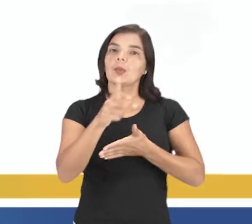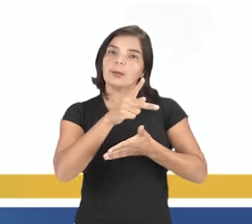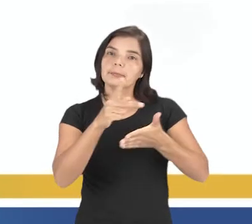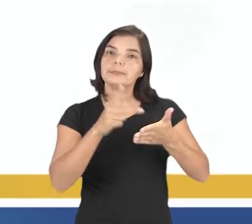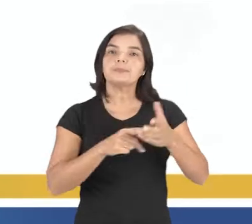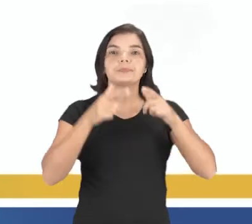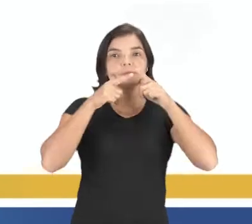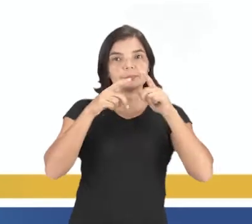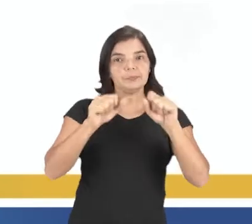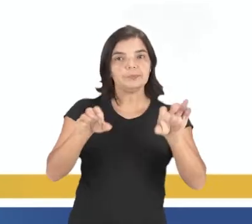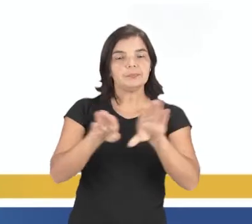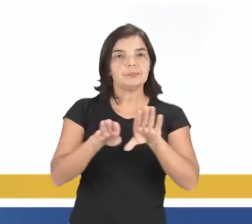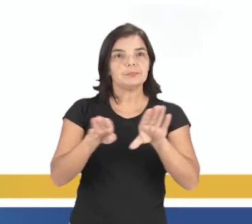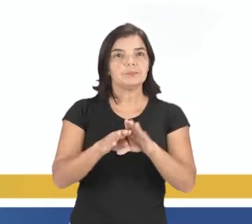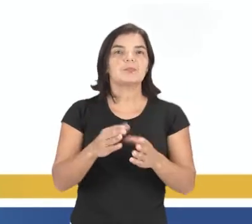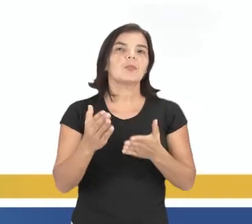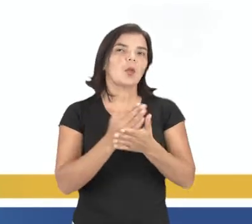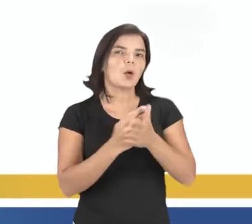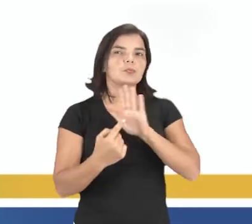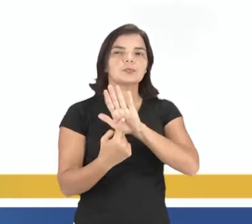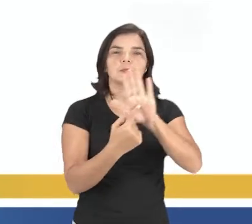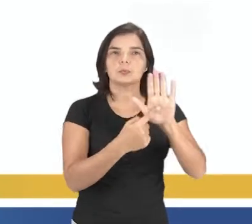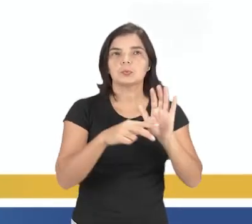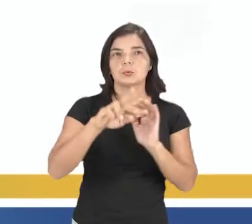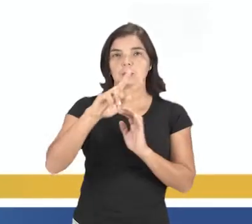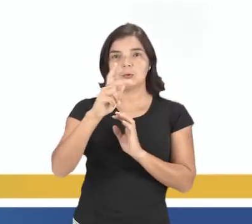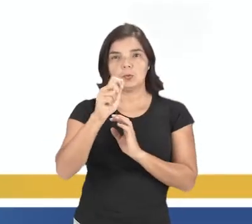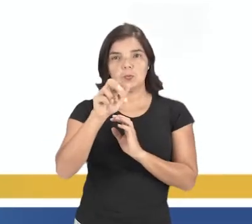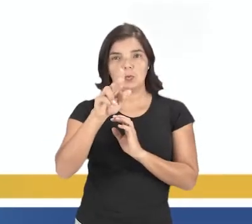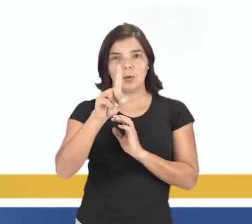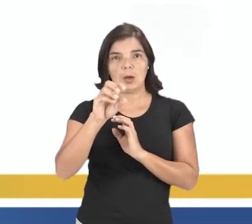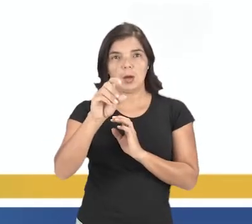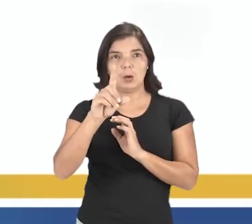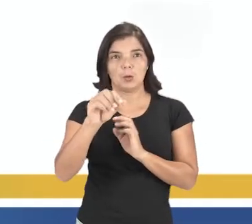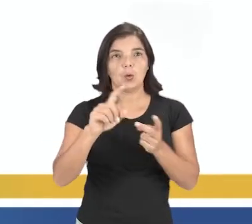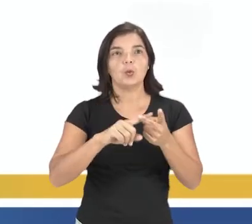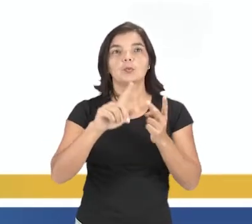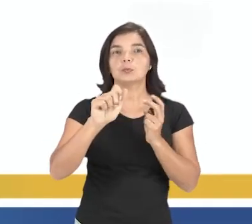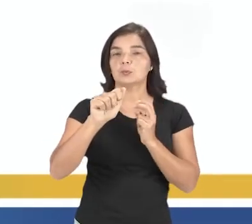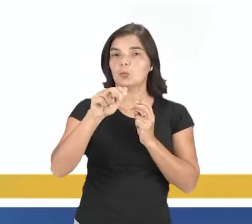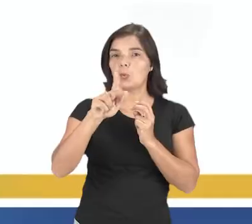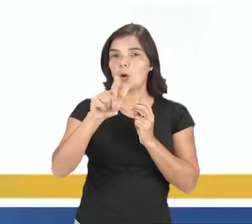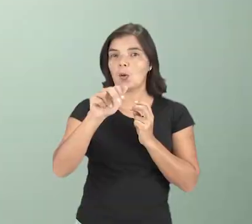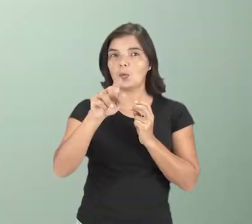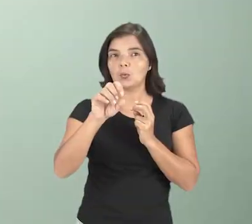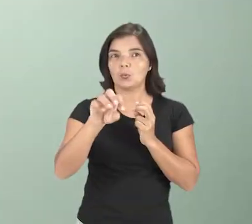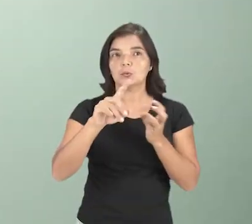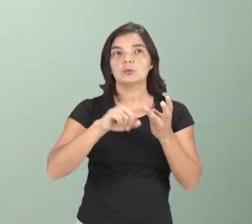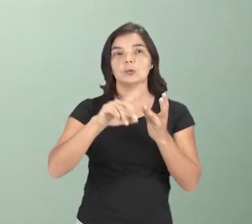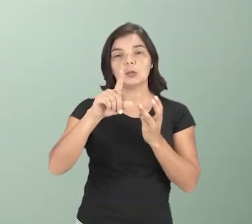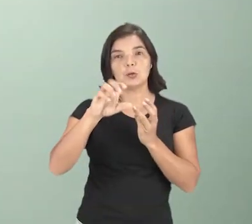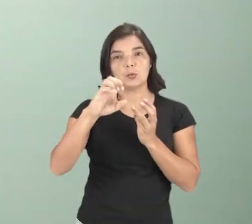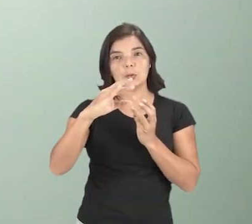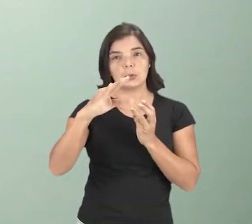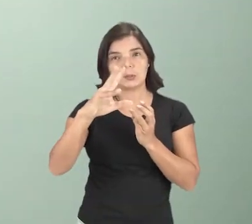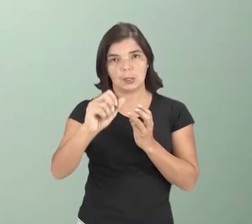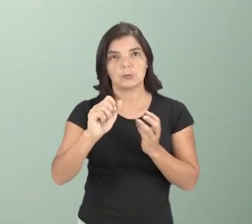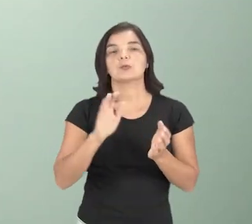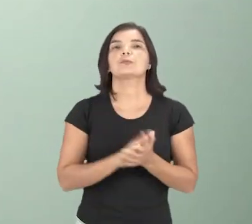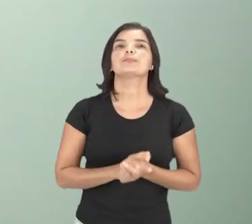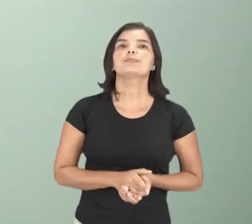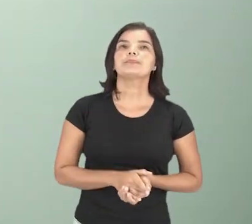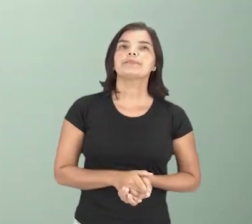e essa linguagem, tá bom? Então vamos ter alguns representantes, né, da atualidade, o Haroldo de Campos, o Augusto de Campos e o Décio Pignatari. Tudo